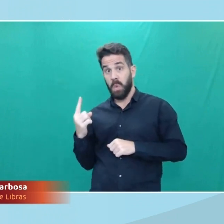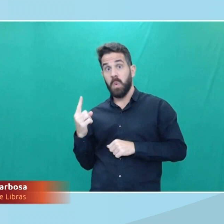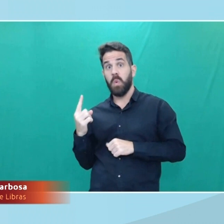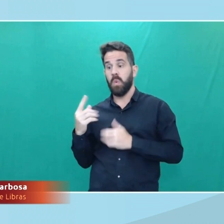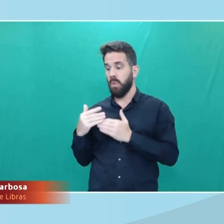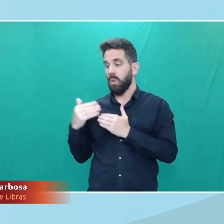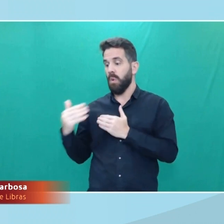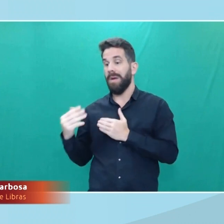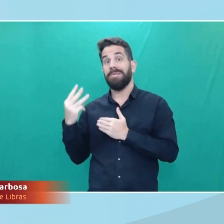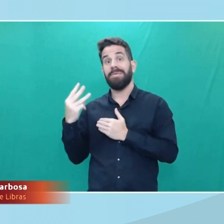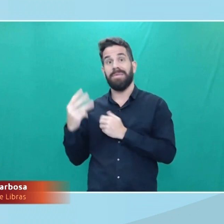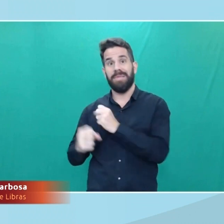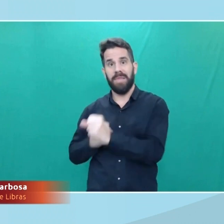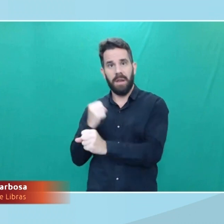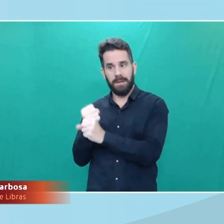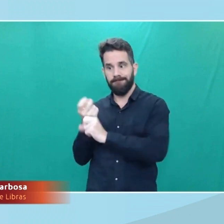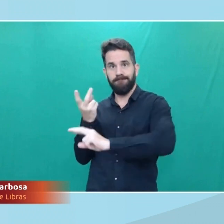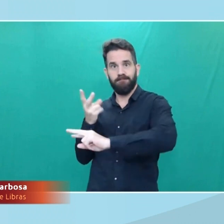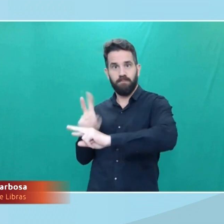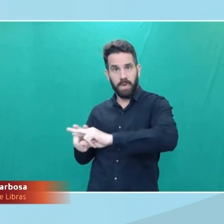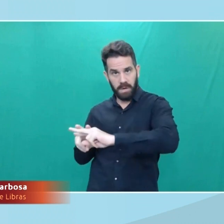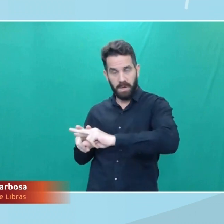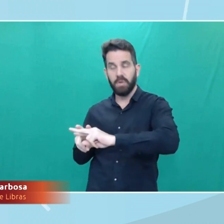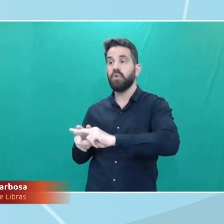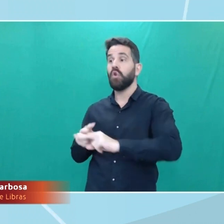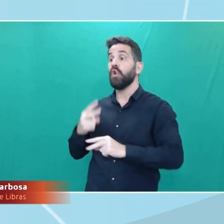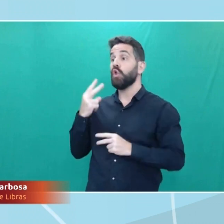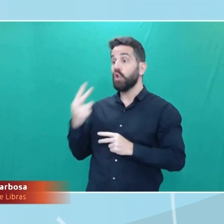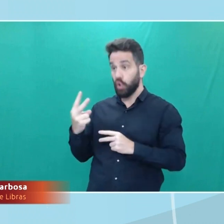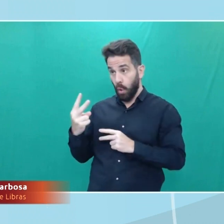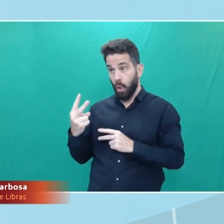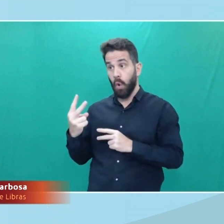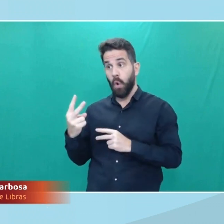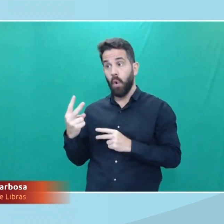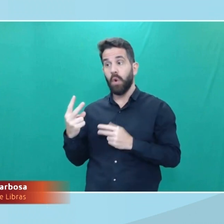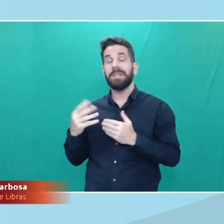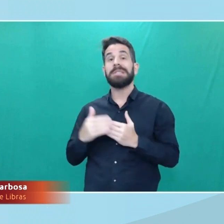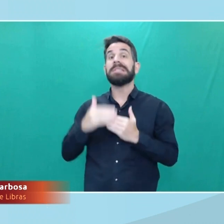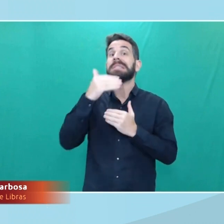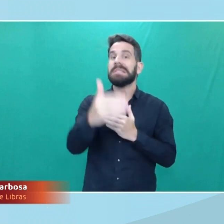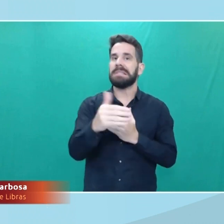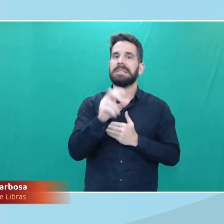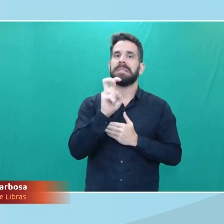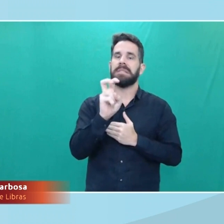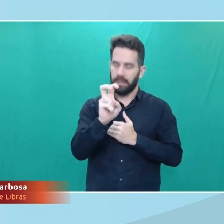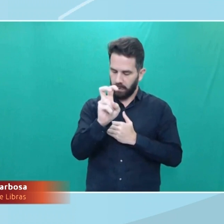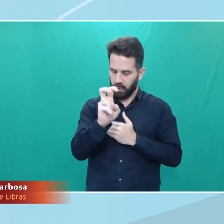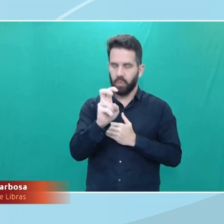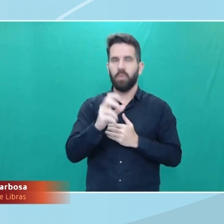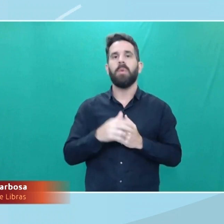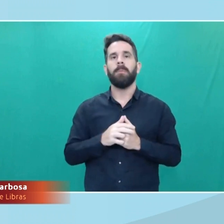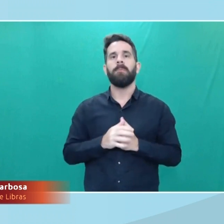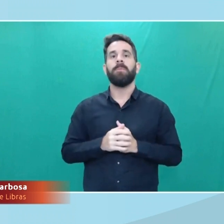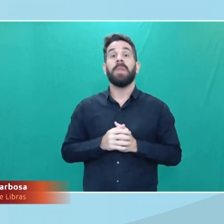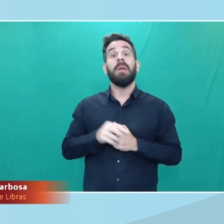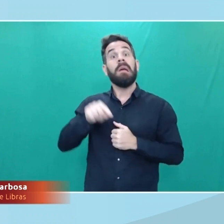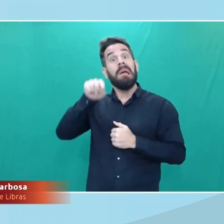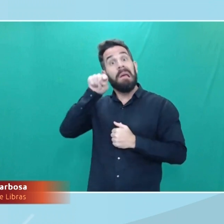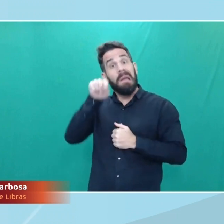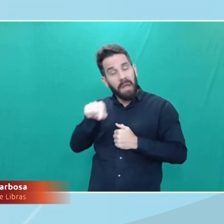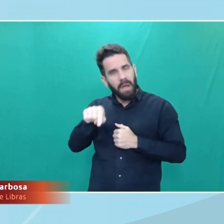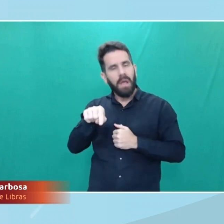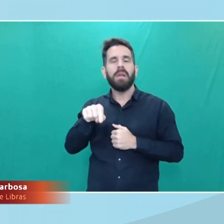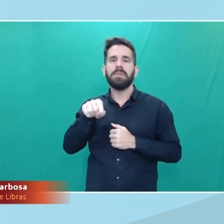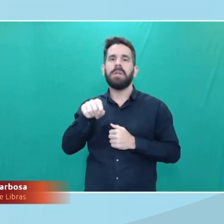5 anos de reclusão. O racismo é entendido contra um crime contra a coletividade. Já